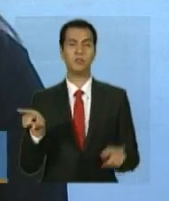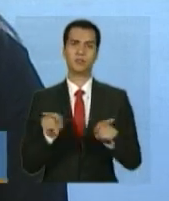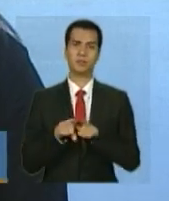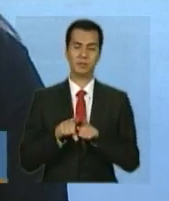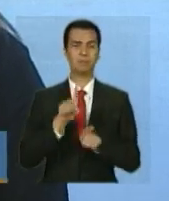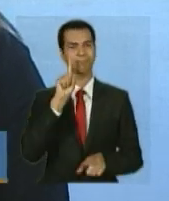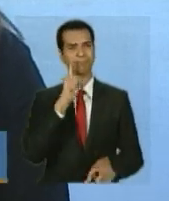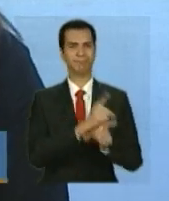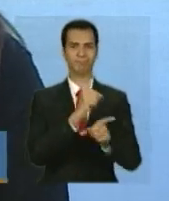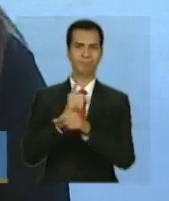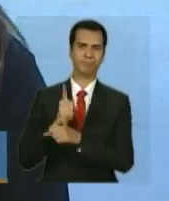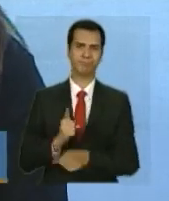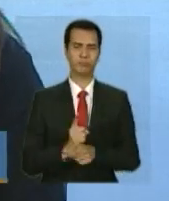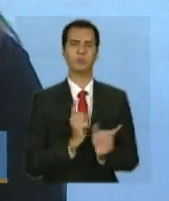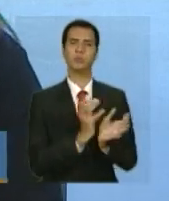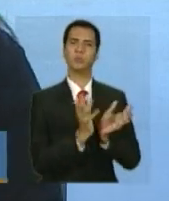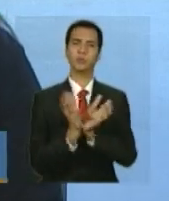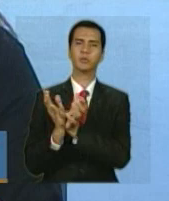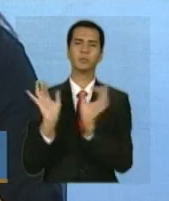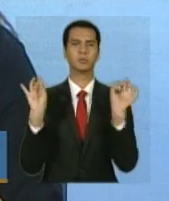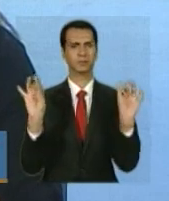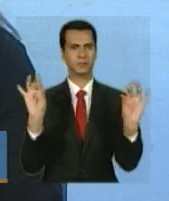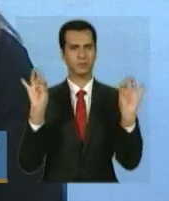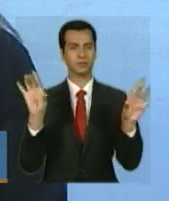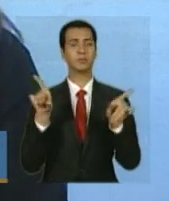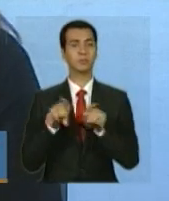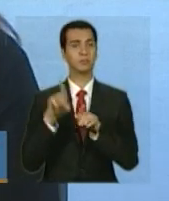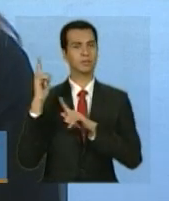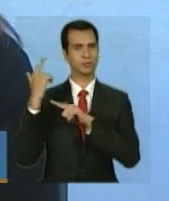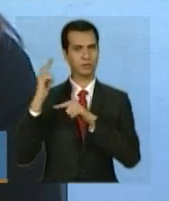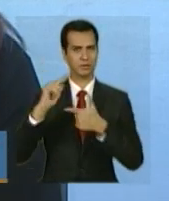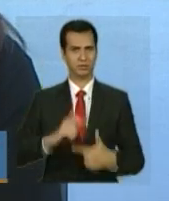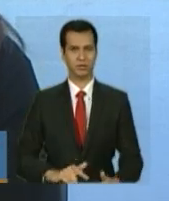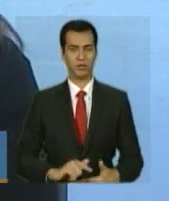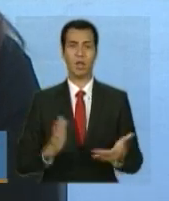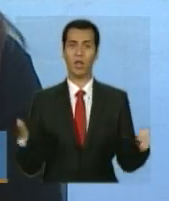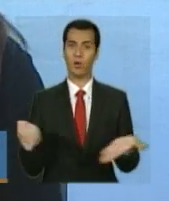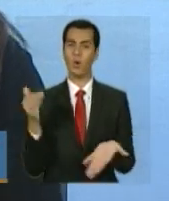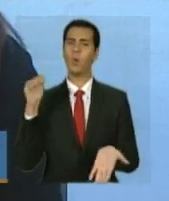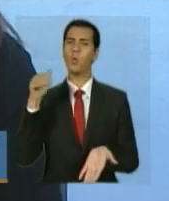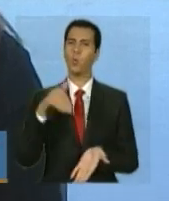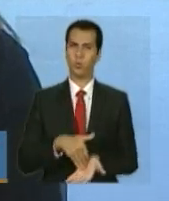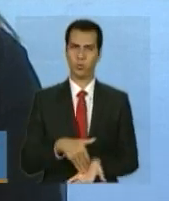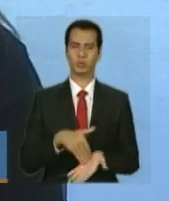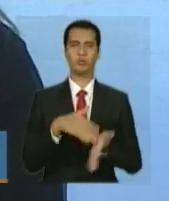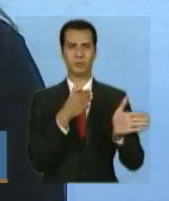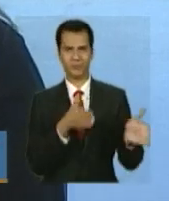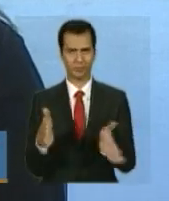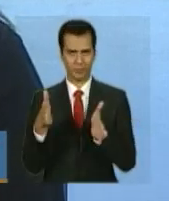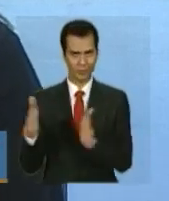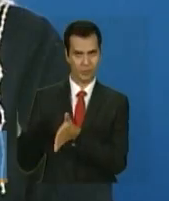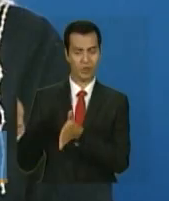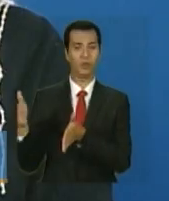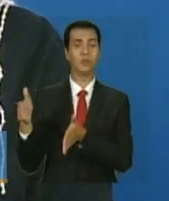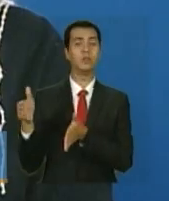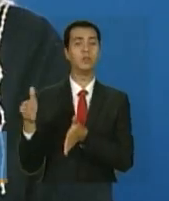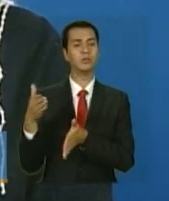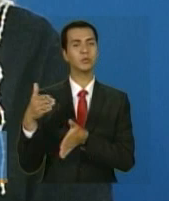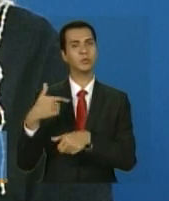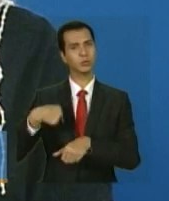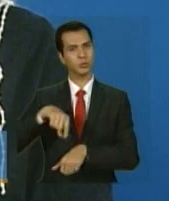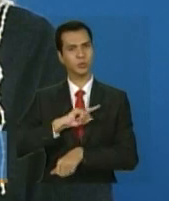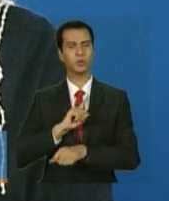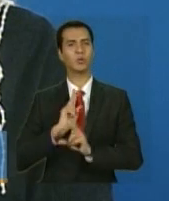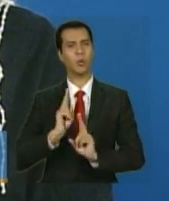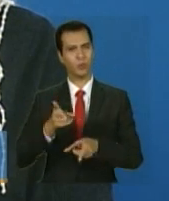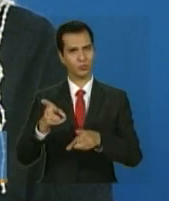grupos populacionais específicos e tradicionais. E nesse último bloco a gente continua então com Deuscreide Gonçalves,